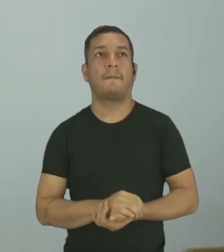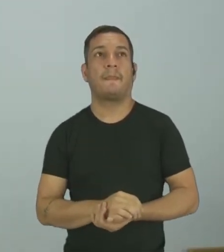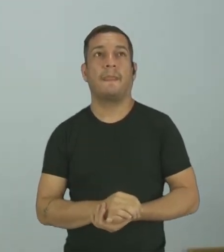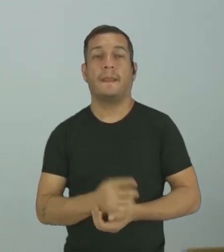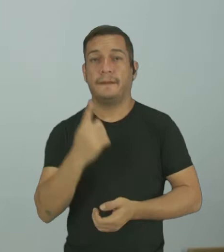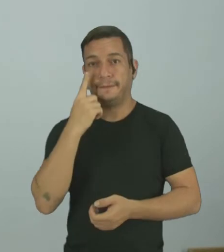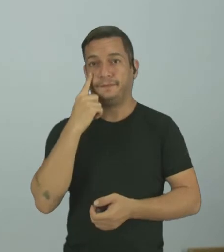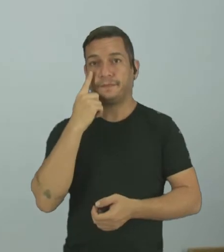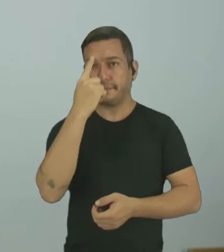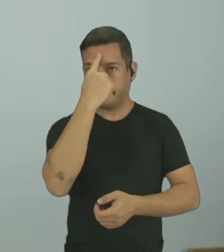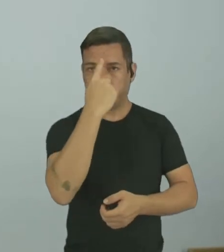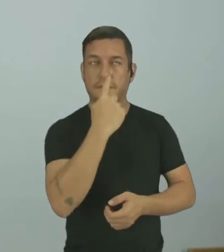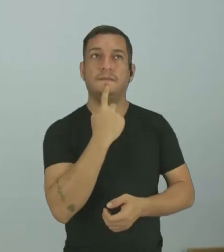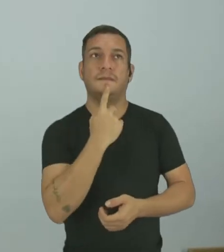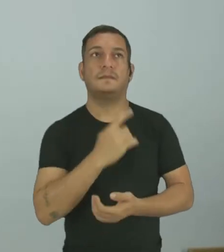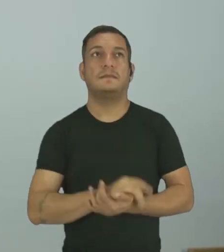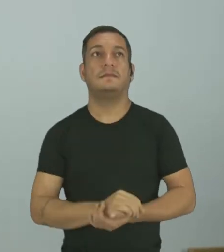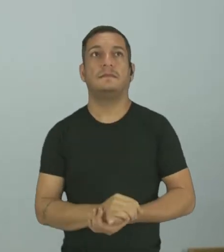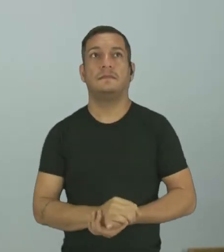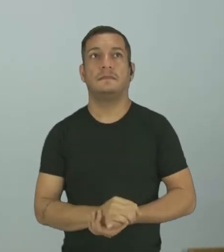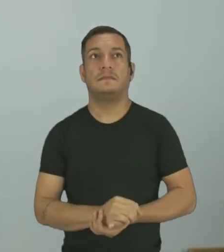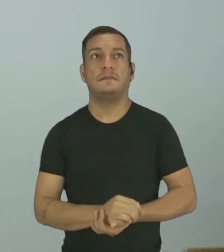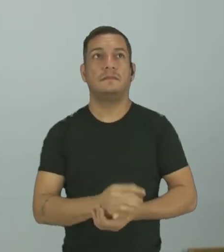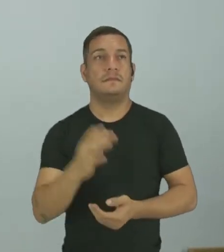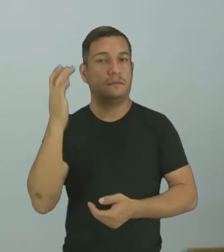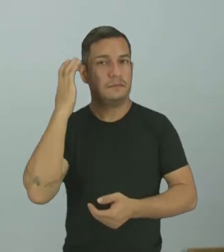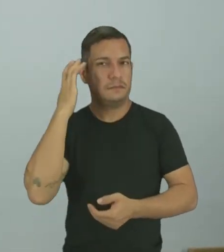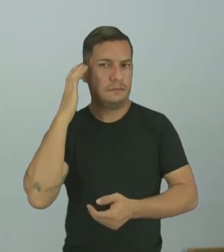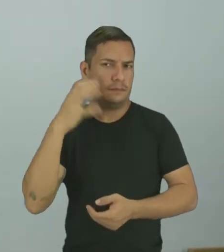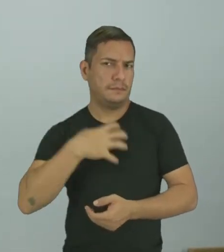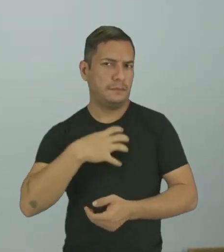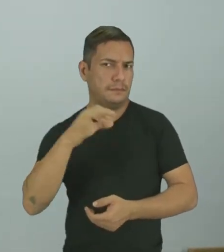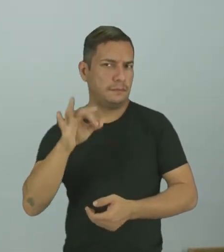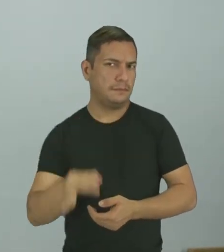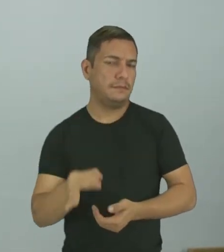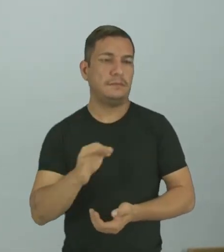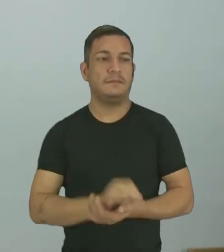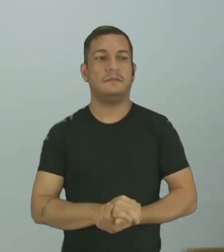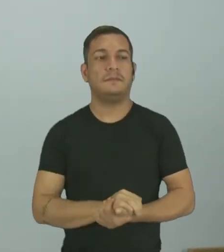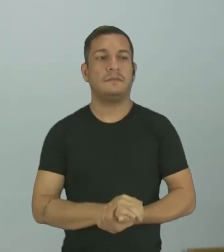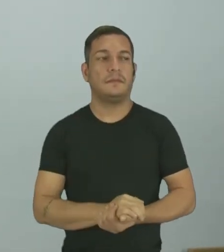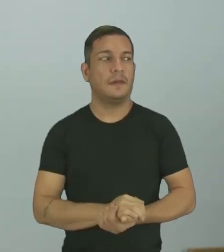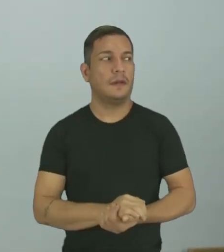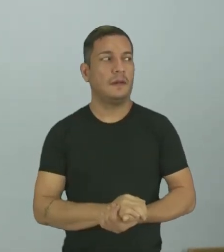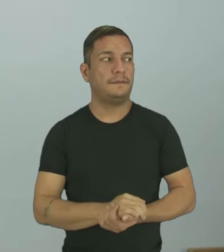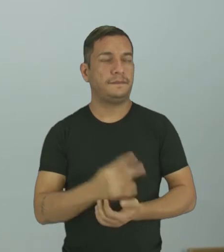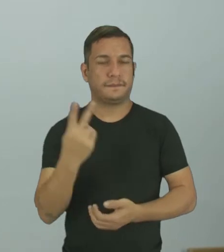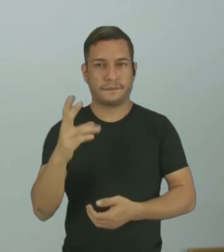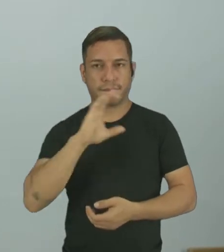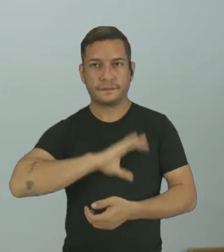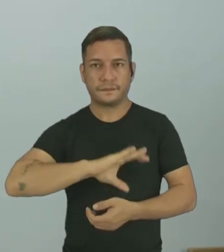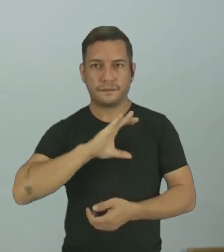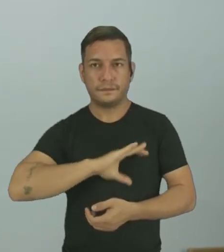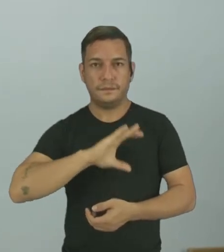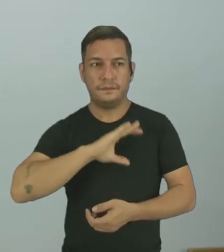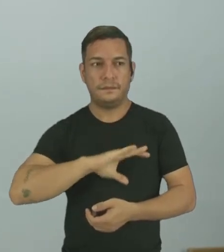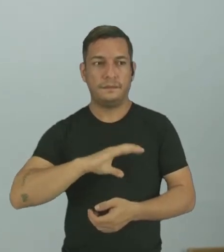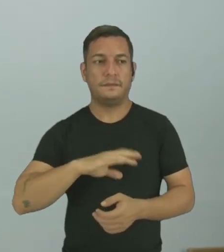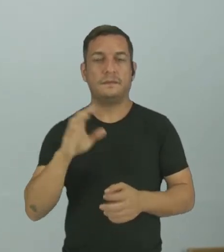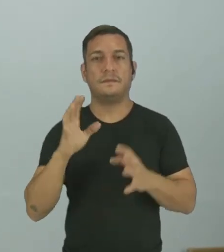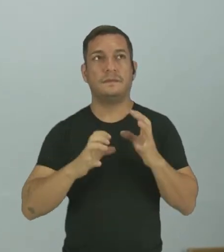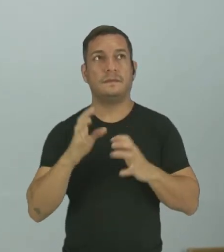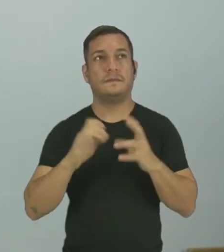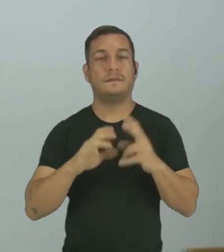Vamos observar essa imagem. Você acha essa atitude correta? Dois colegas estão aqui